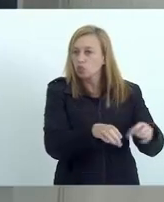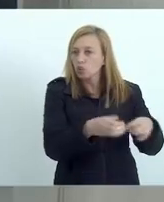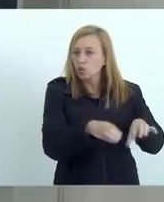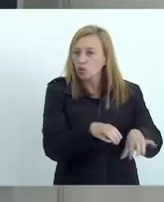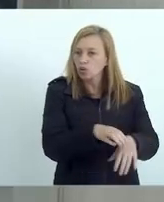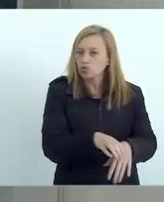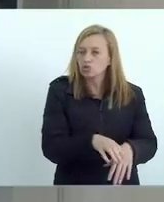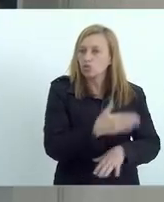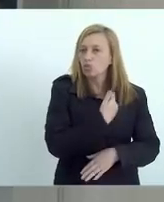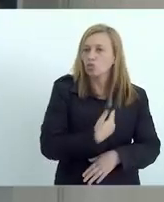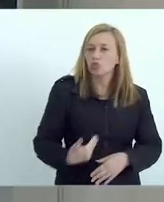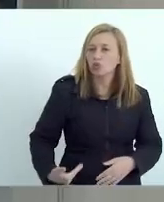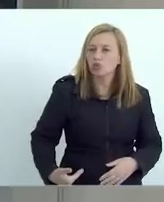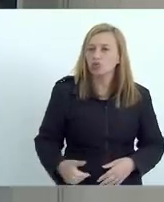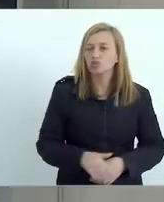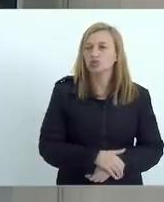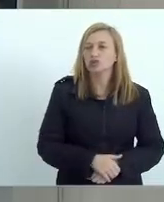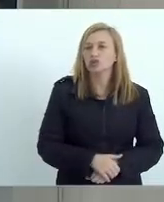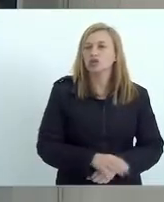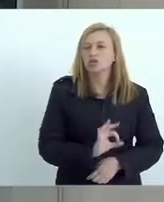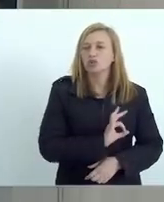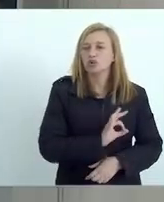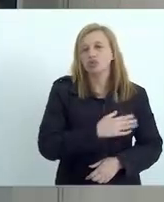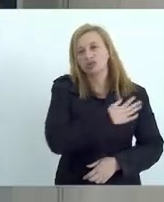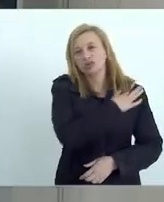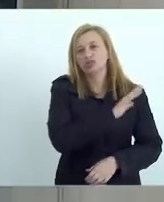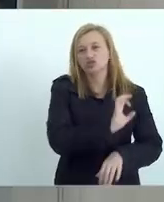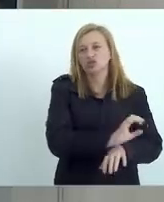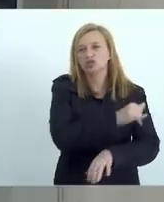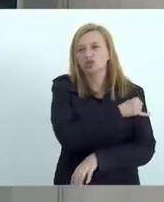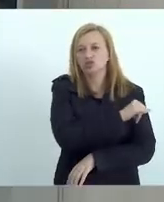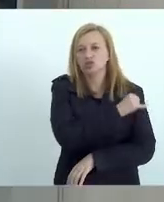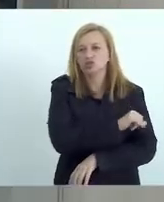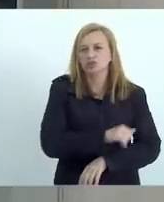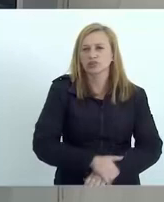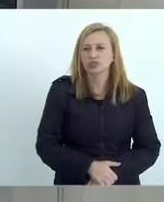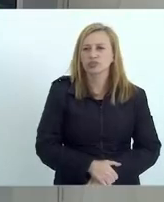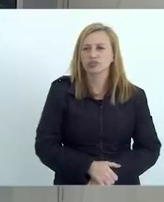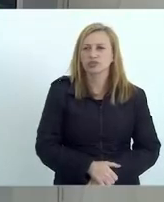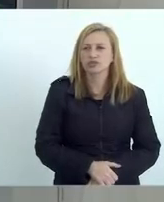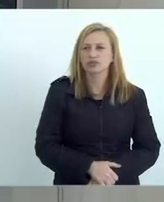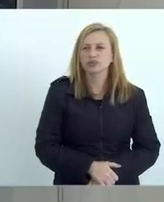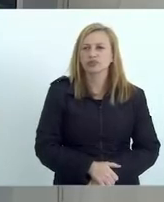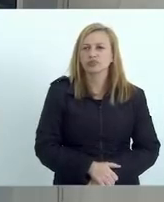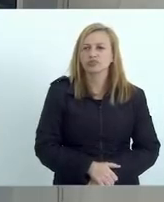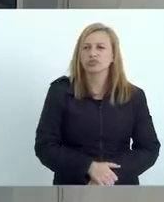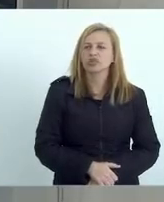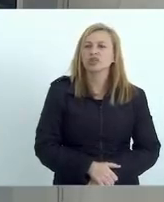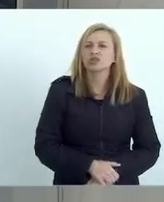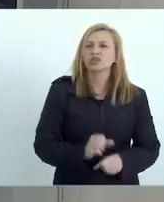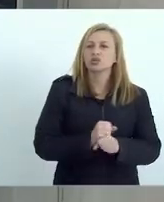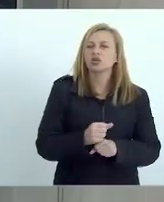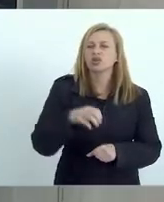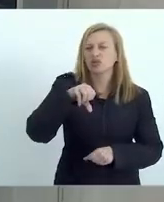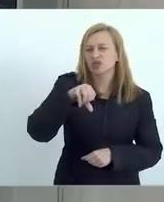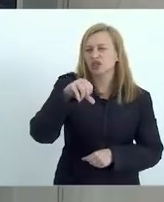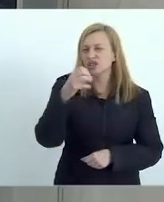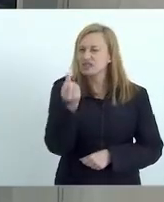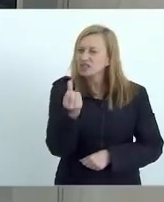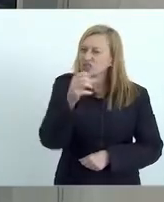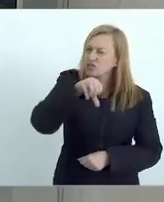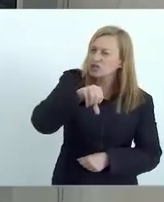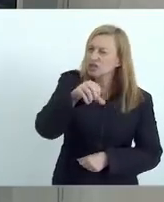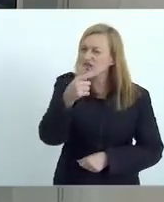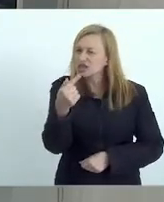concurso concursos públicos da Polícia Militar do Estado do Rio de eu vim trazendo lá dentro da década de 96